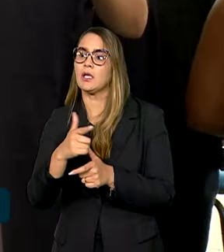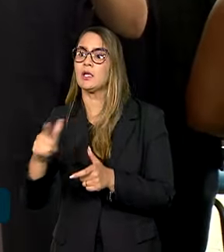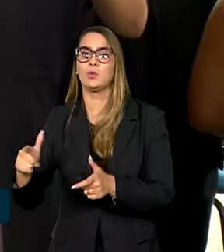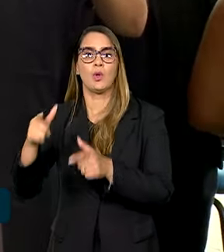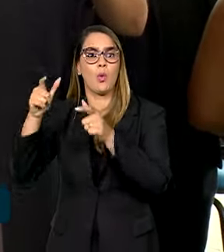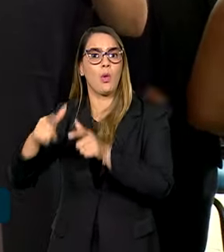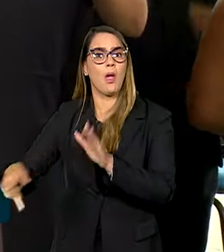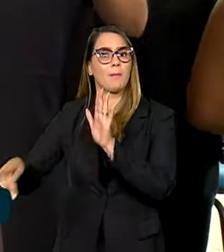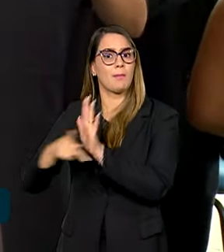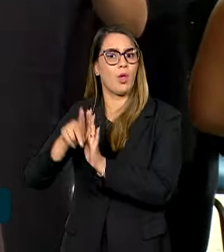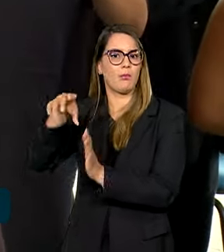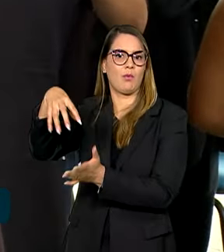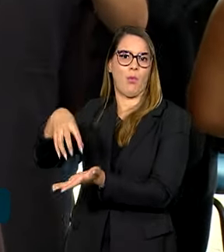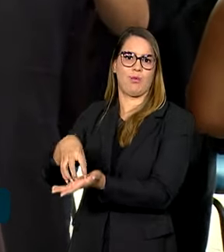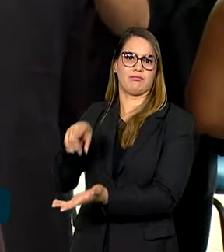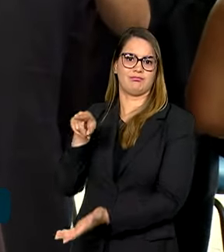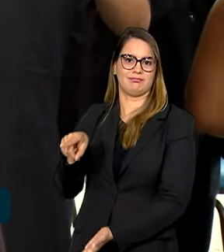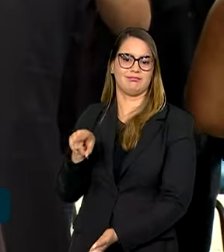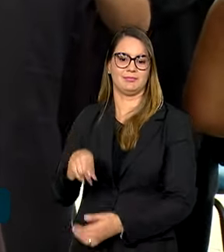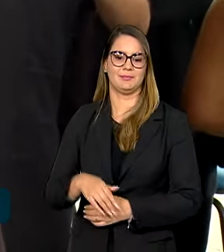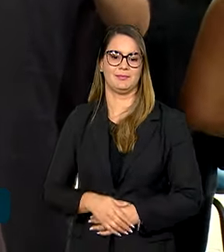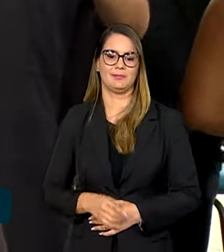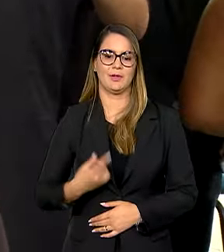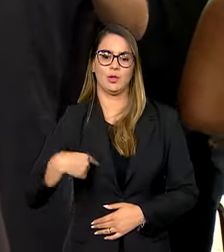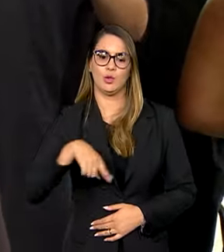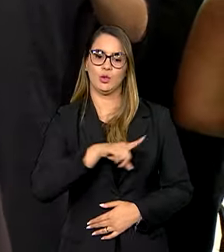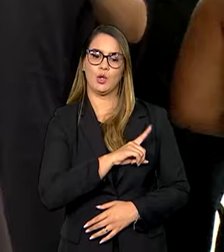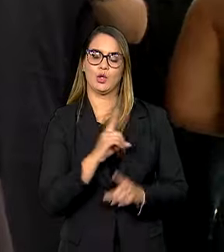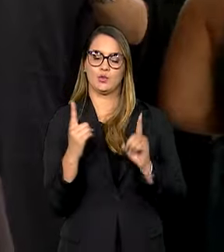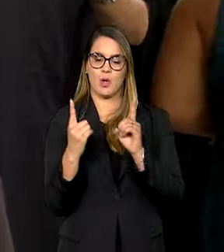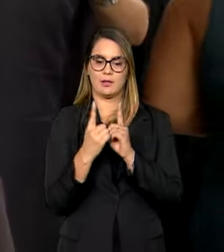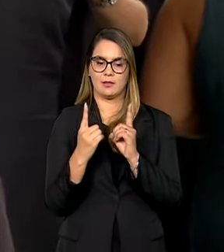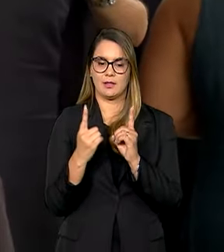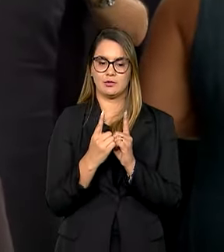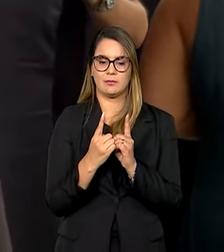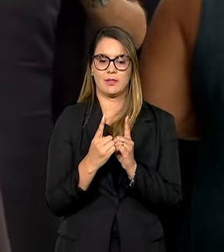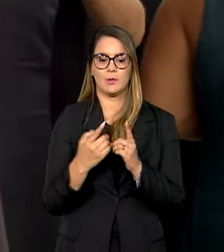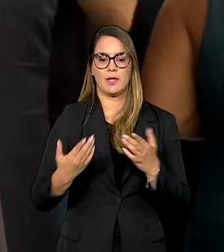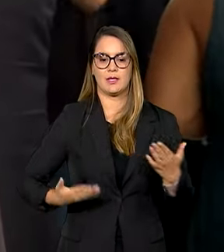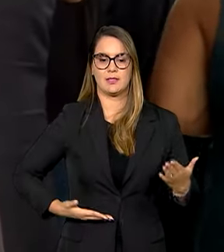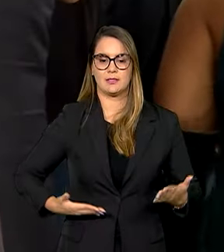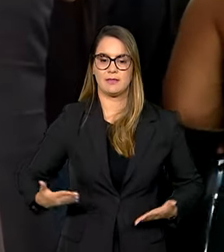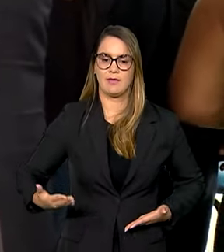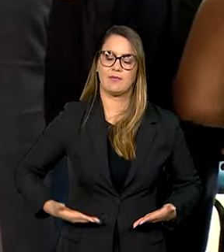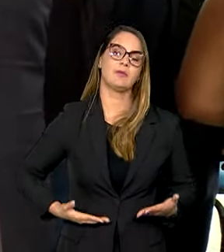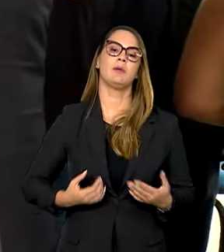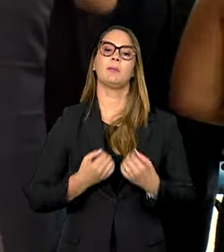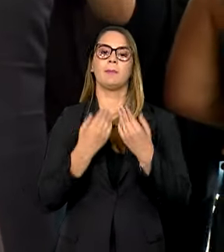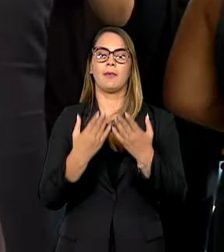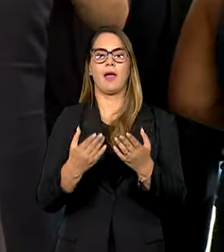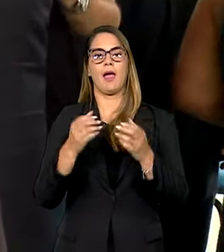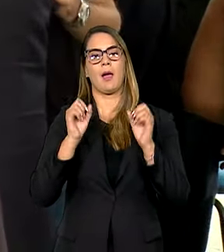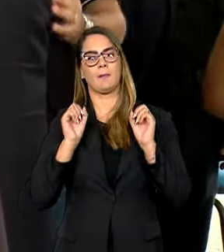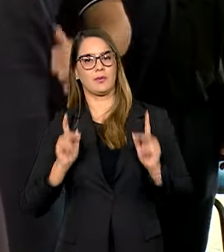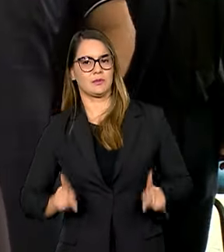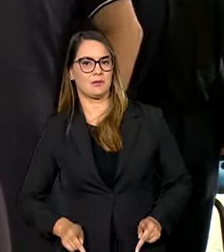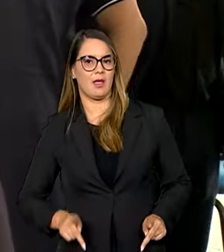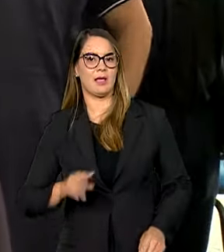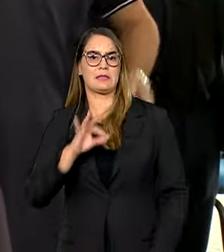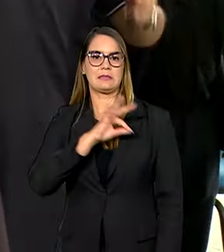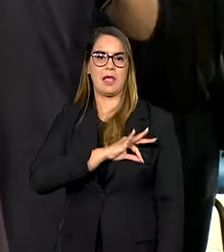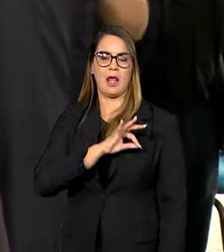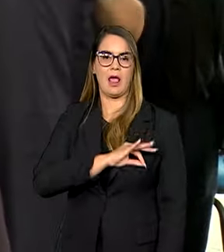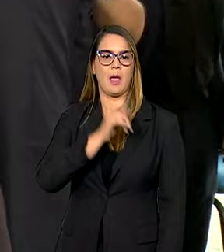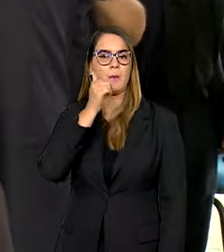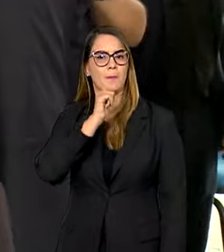fixa do óg os nossos atendimentos são né serviços de benefício aposentadoria salário maternidade